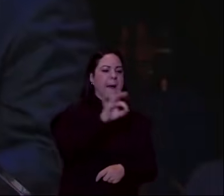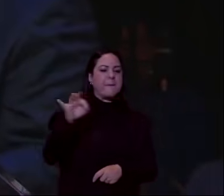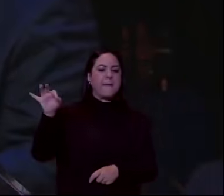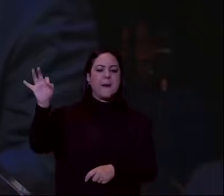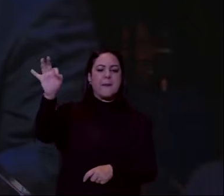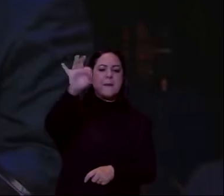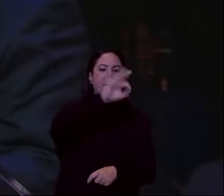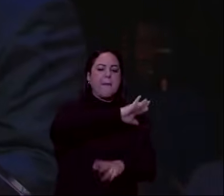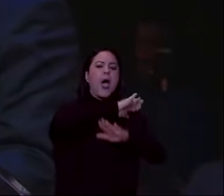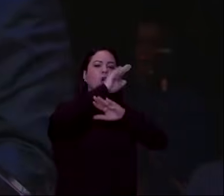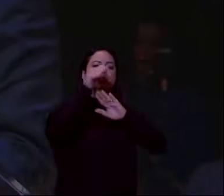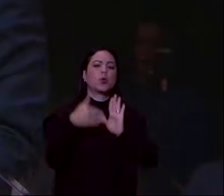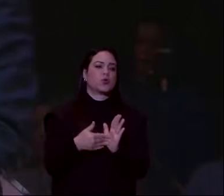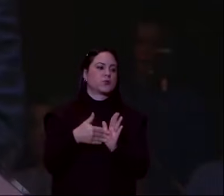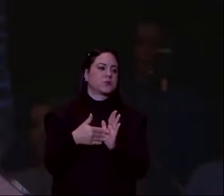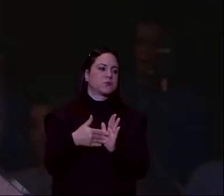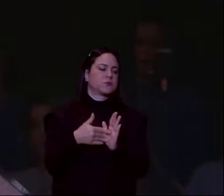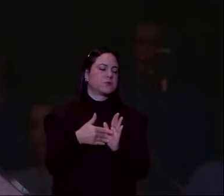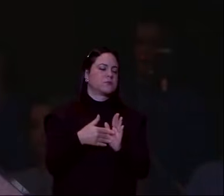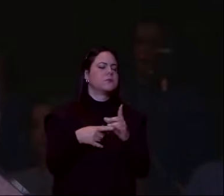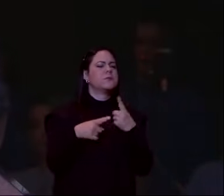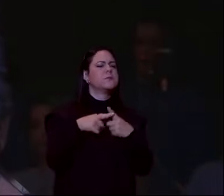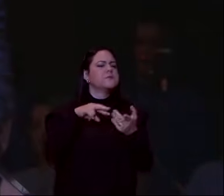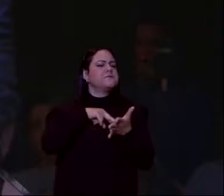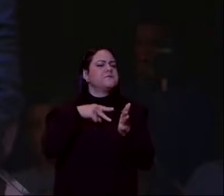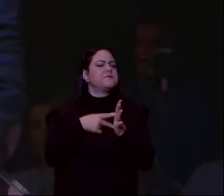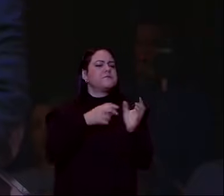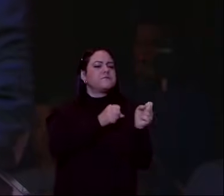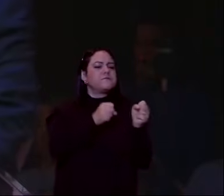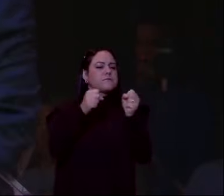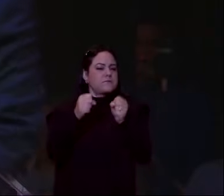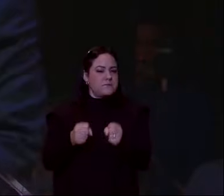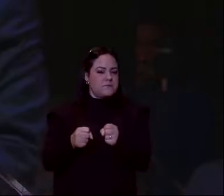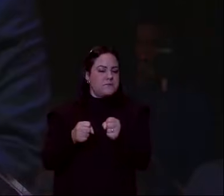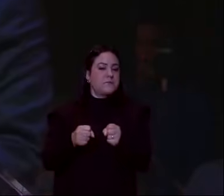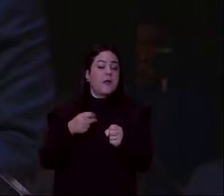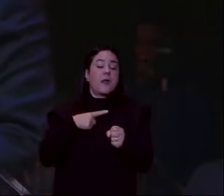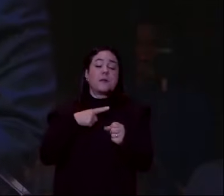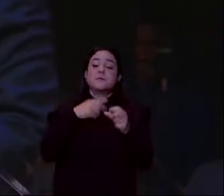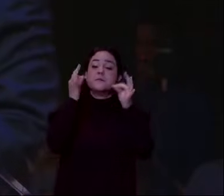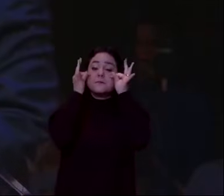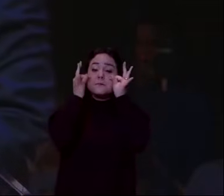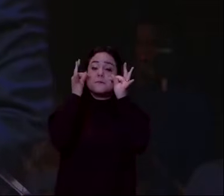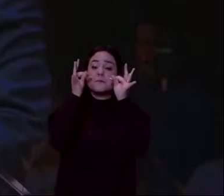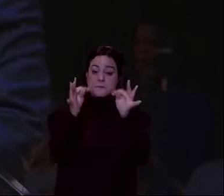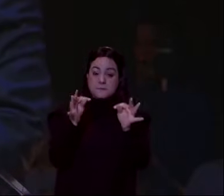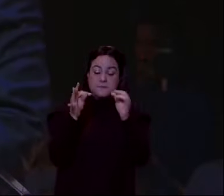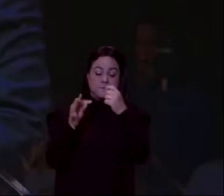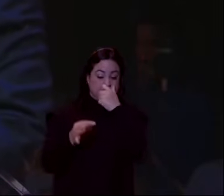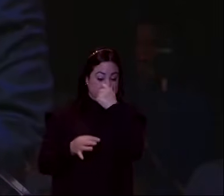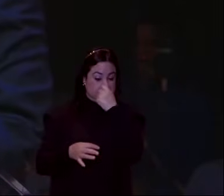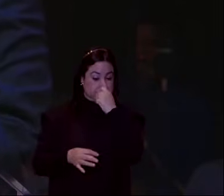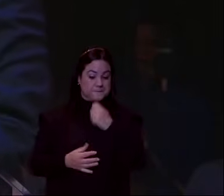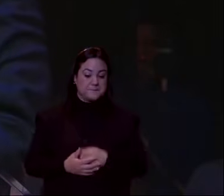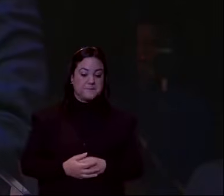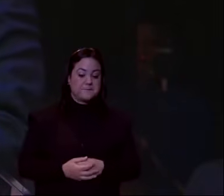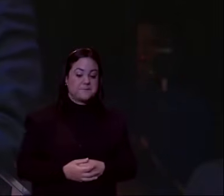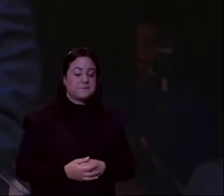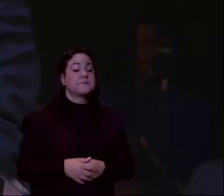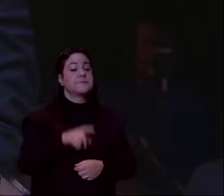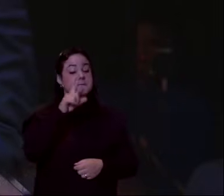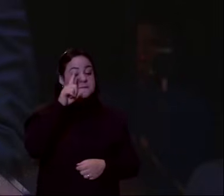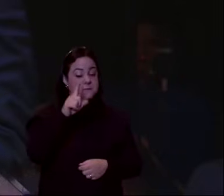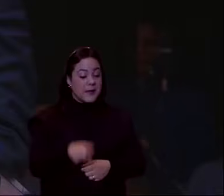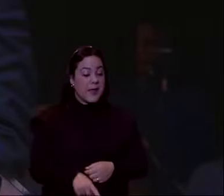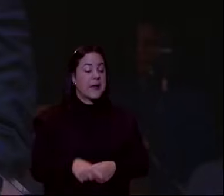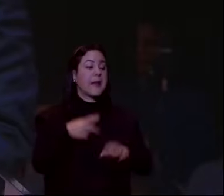quê? Porque elas simbolizavam o poder para testemunhar. Porque essa tinha